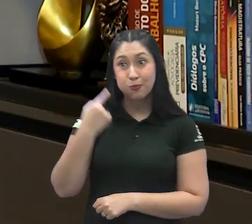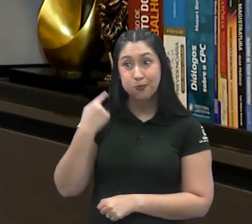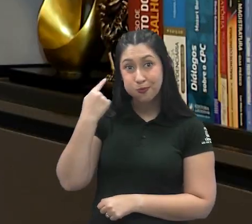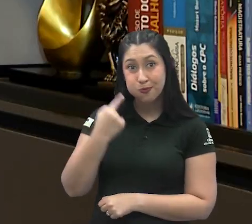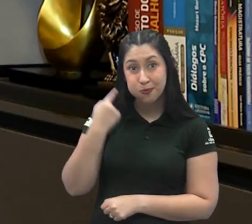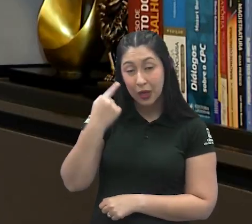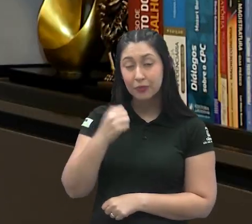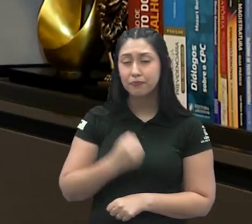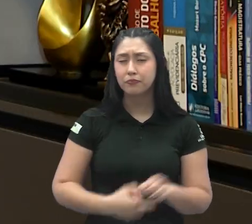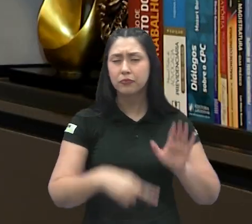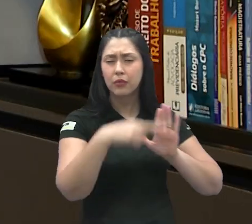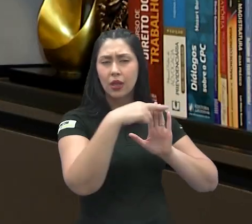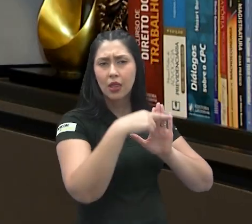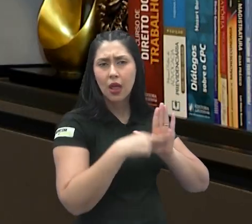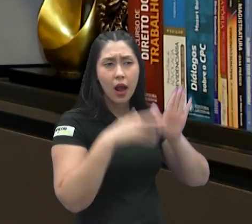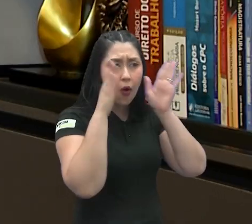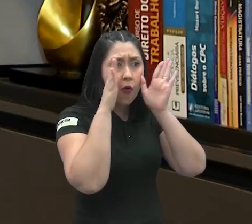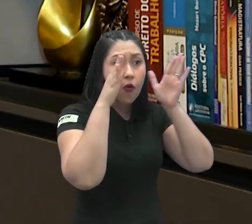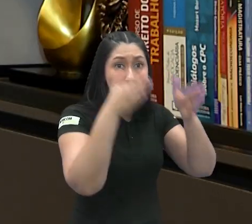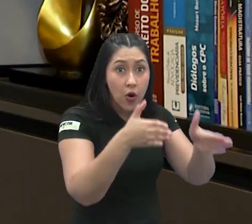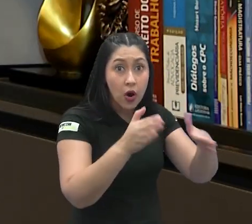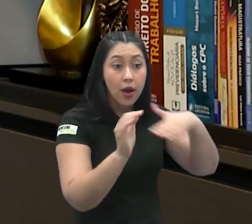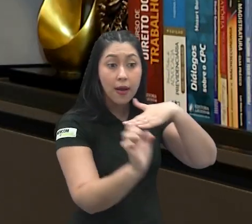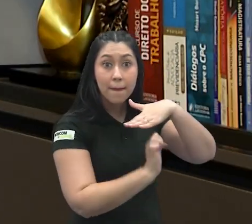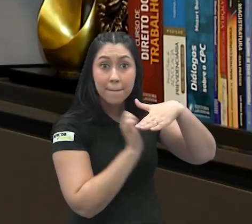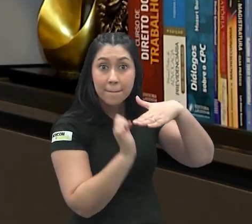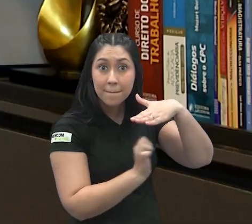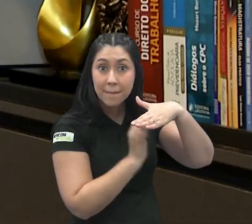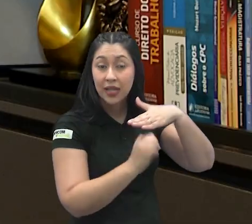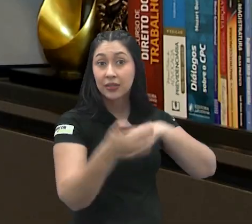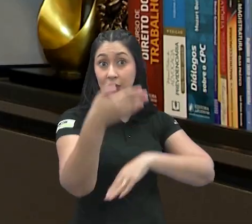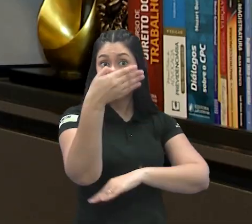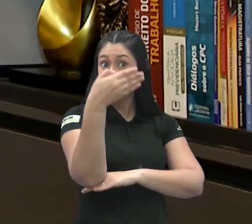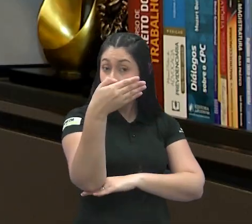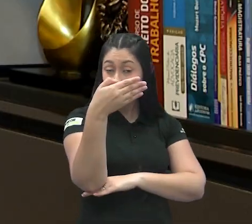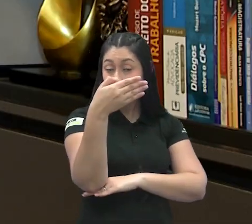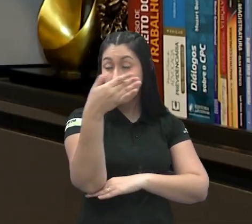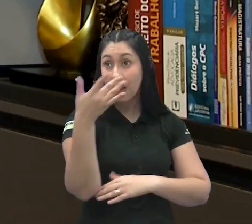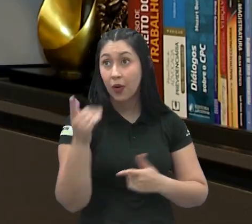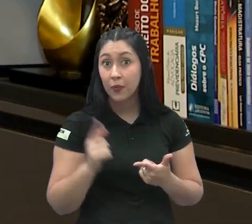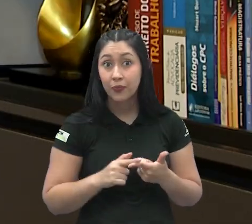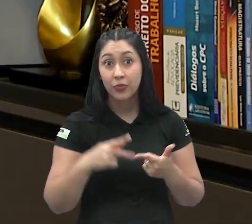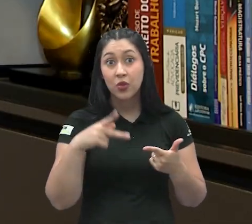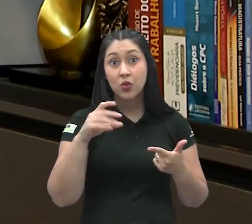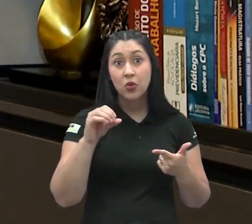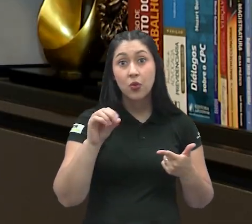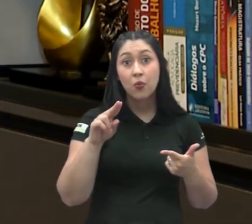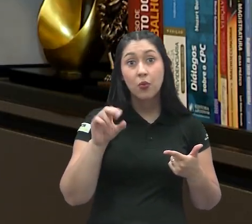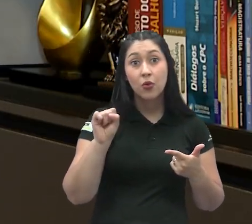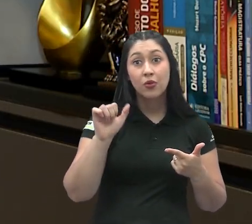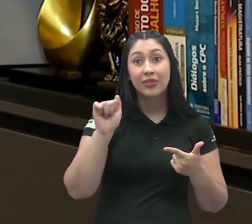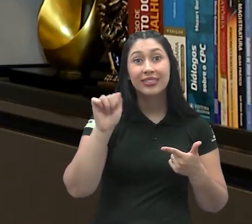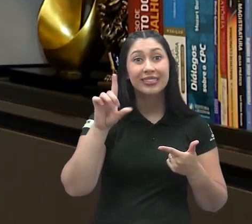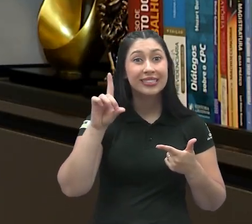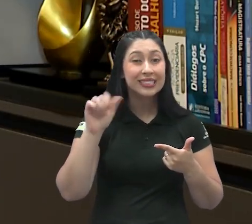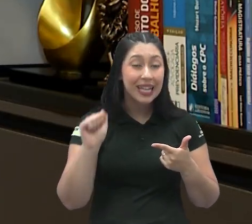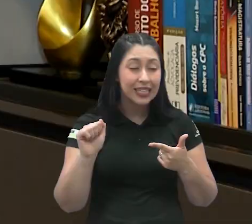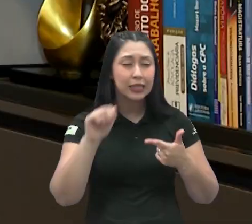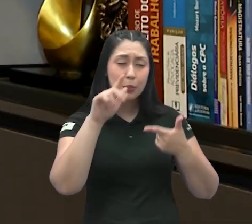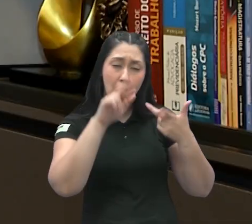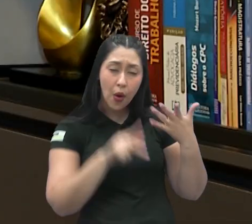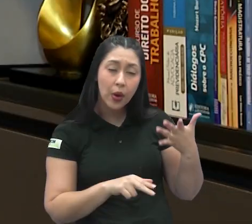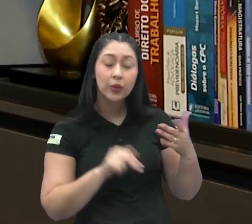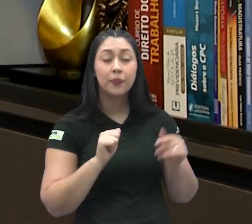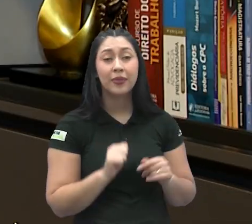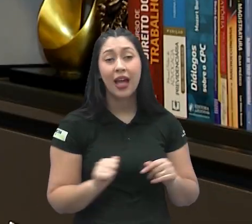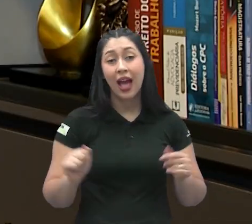Esse regramento ele é específico para empresas do setor de hospedagem, ou seja, hotéis, pousadas, resorts.